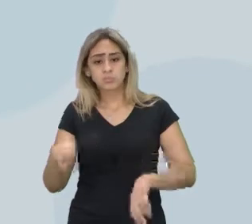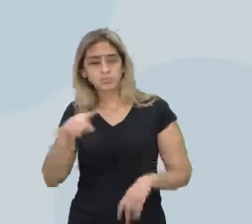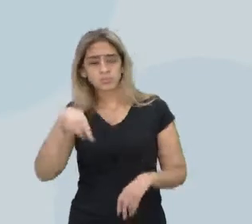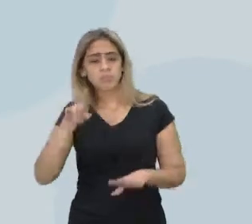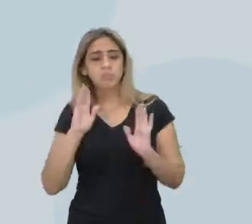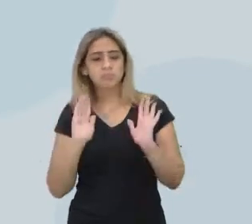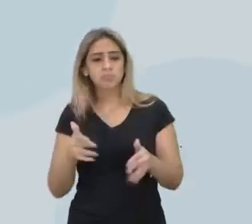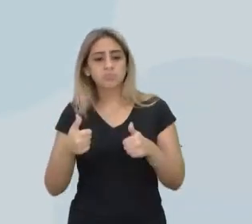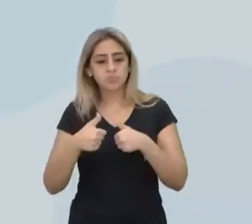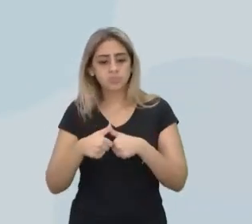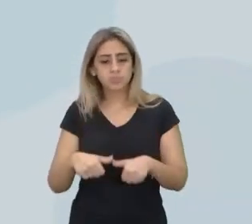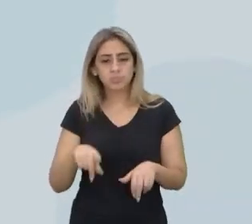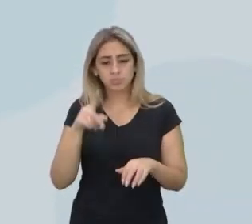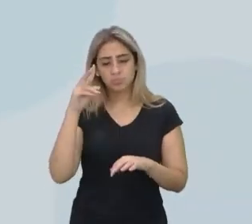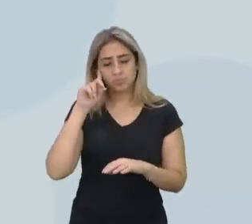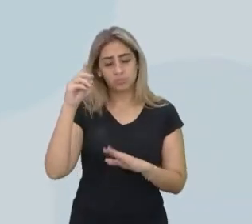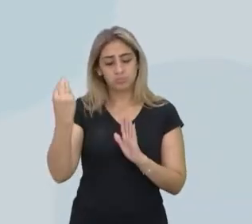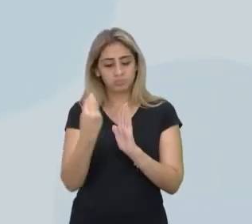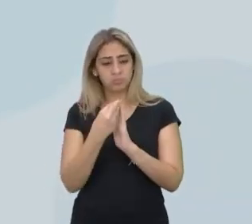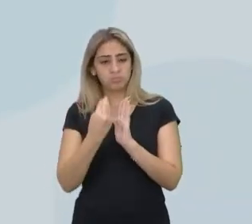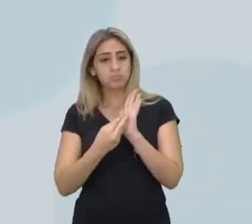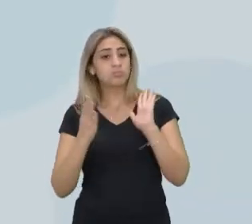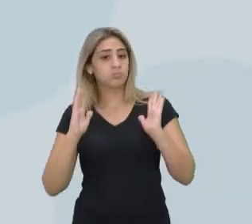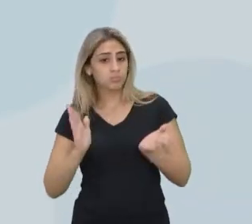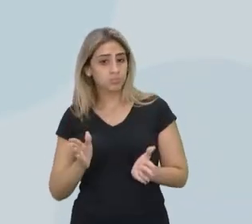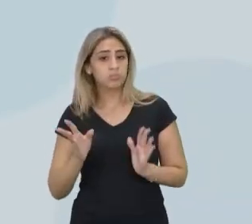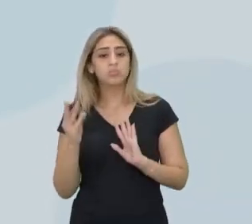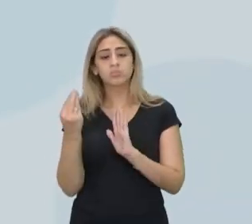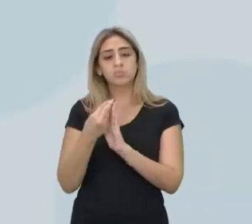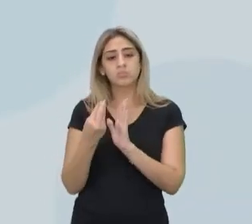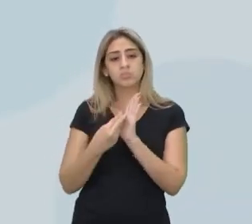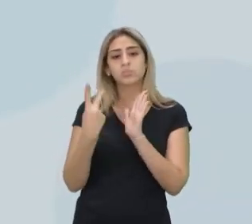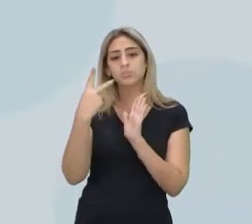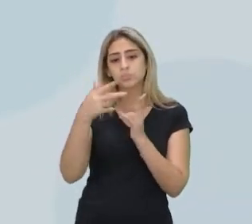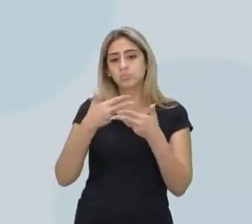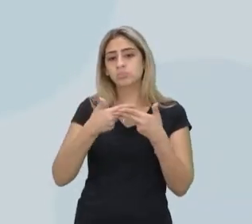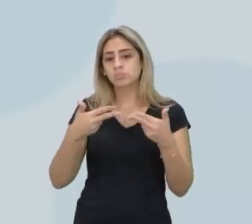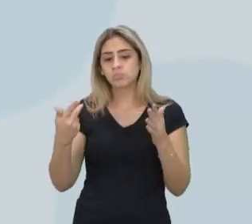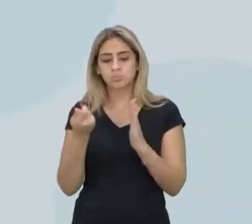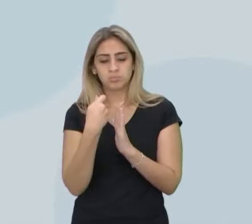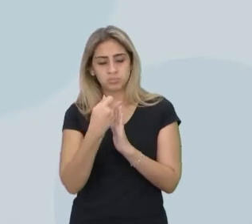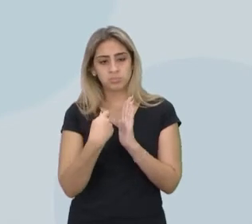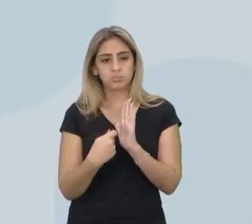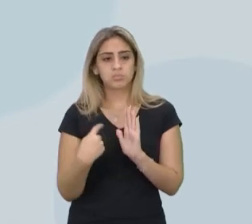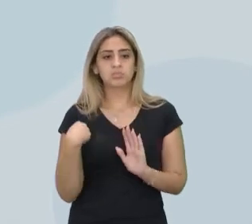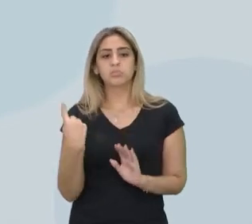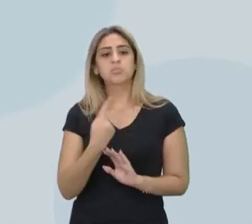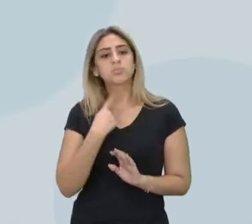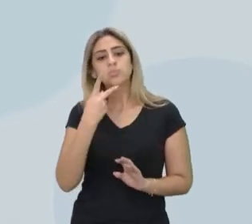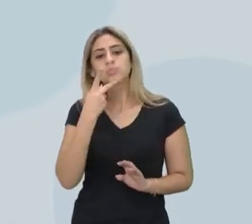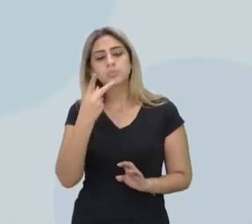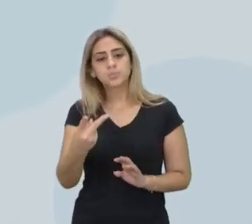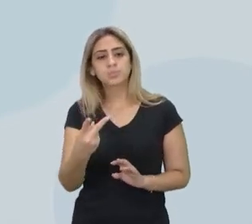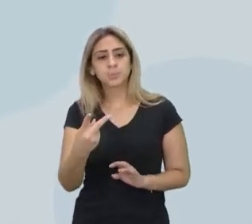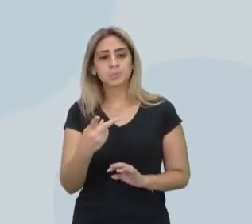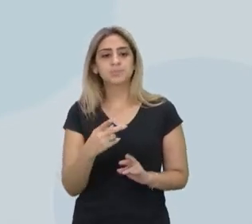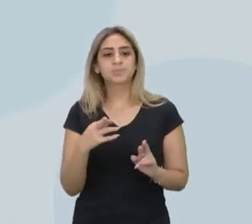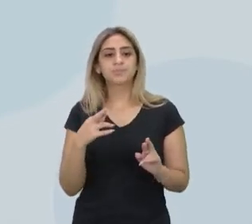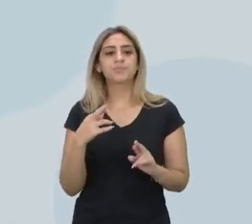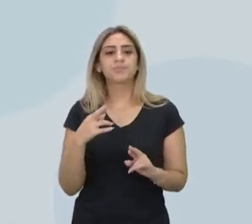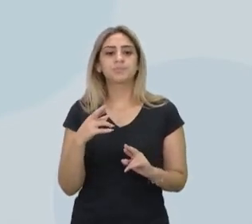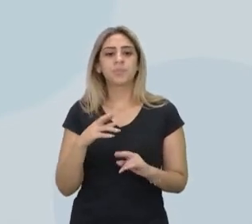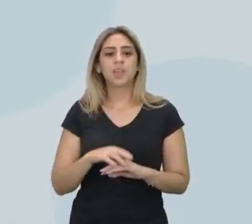já estreiem o seu diário de bordo, já coloquem aí as anotações. Quando a gente fala ali em